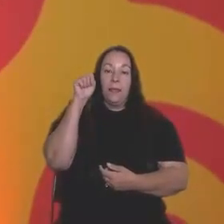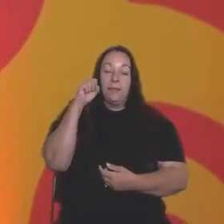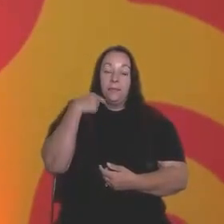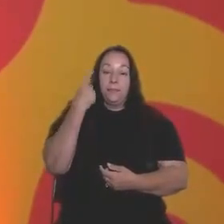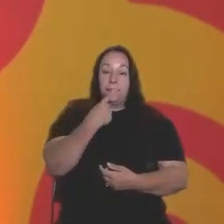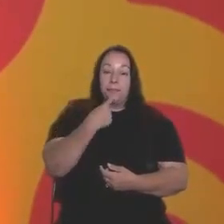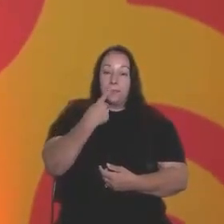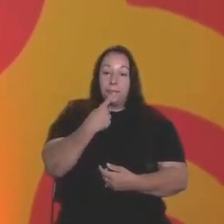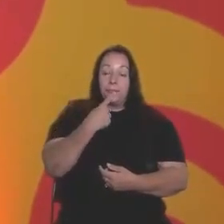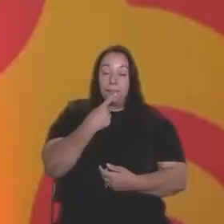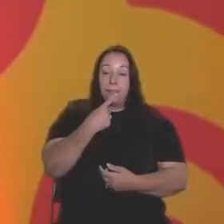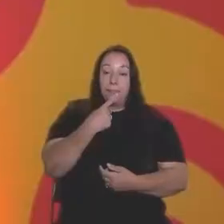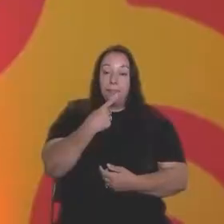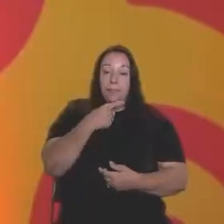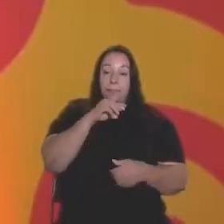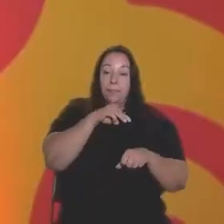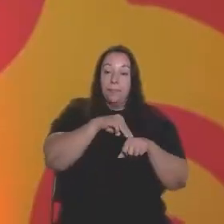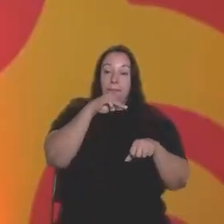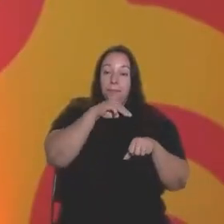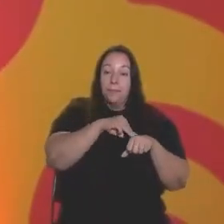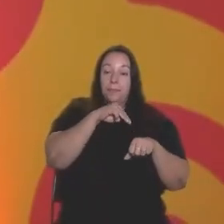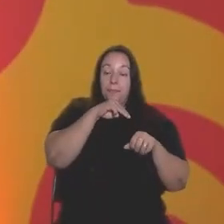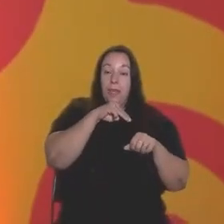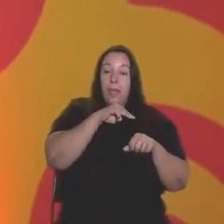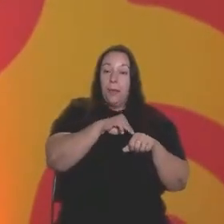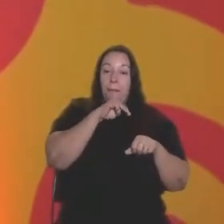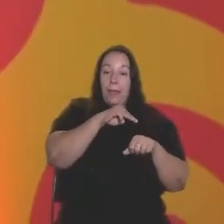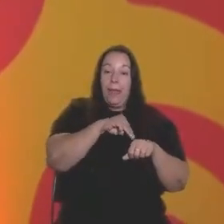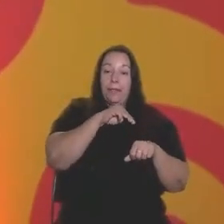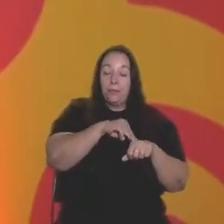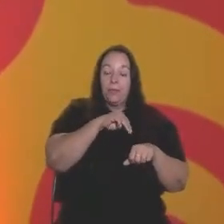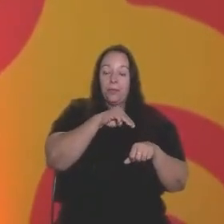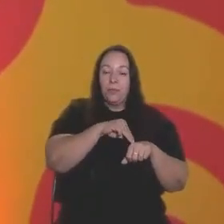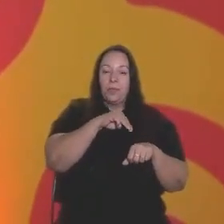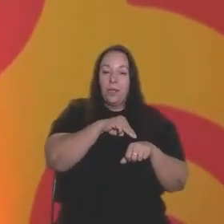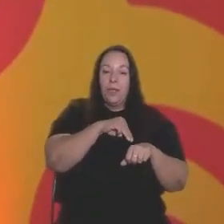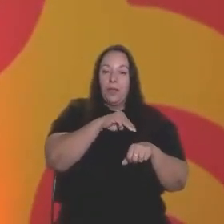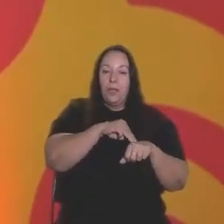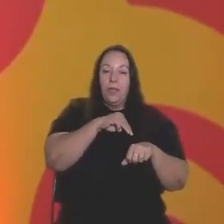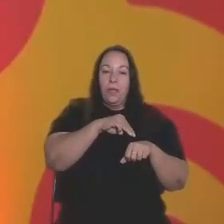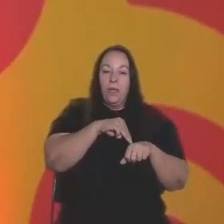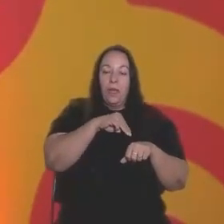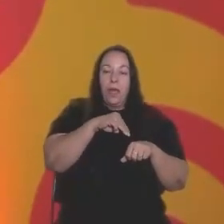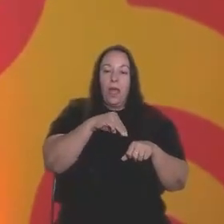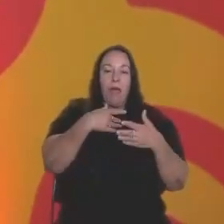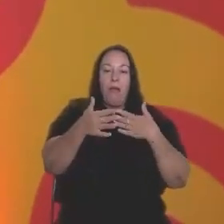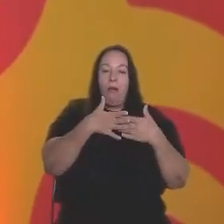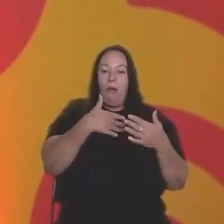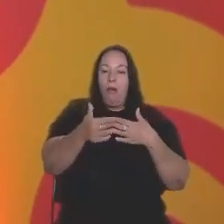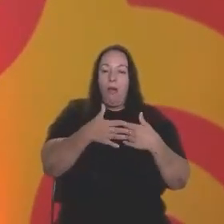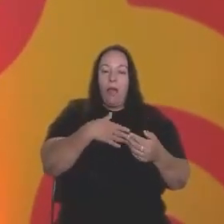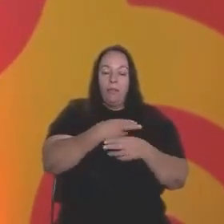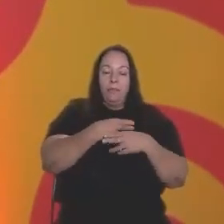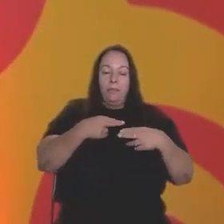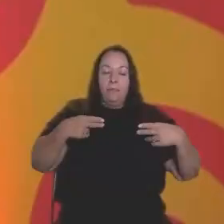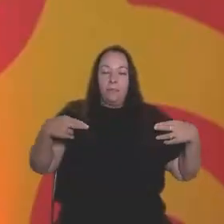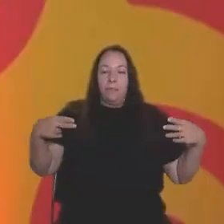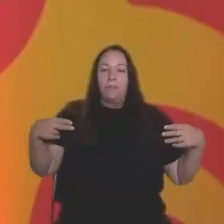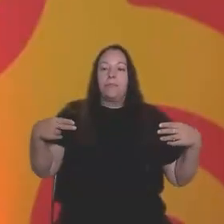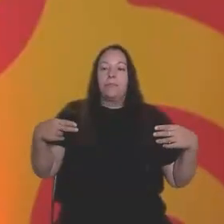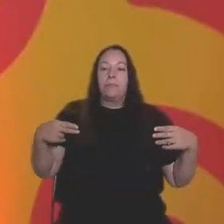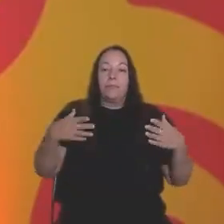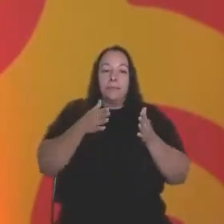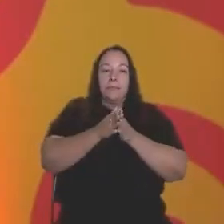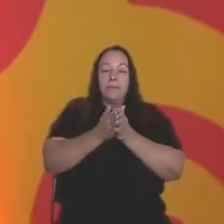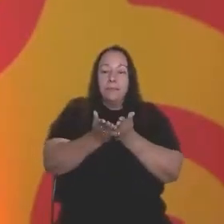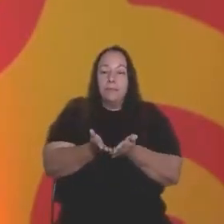um processo, um método ali, né? Eu sou o cara que sou ligado muito em métodos para qualquer coisa. E, no caso, o